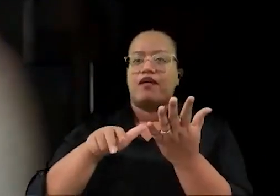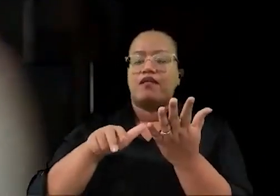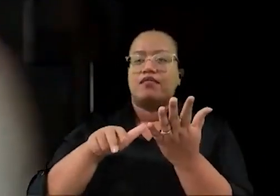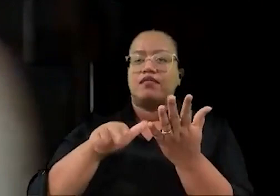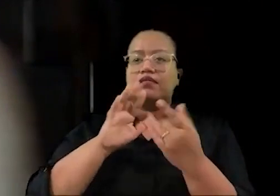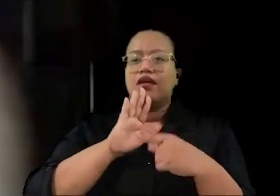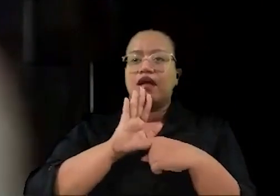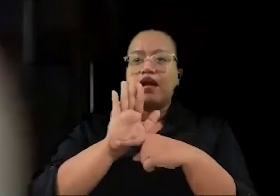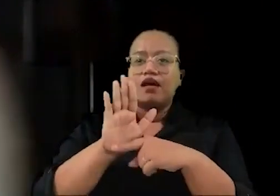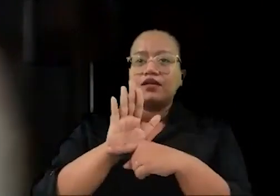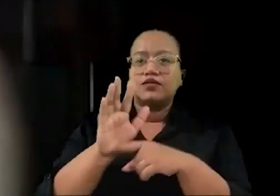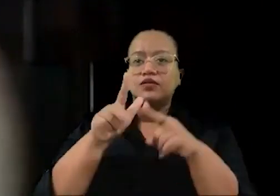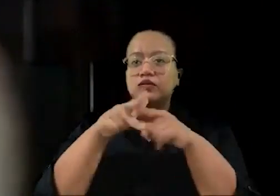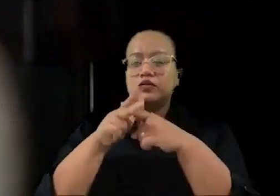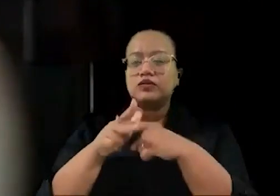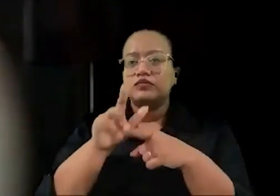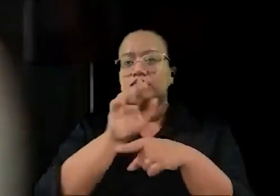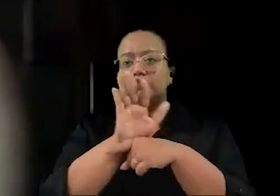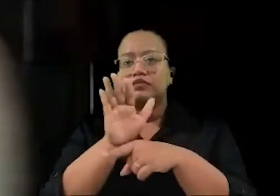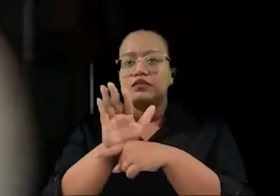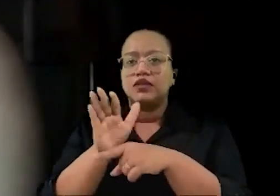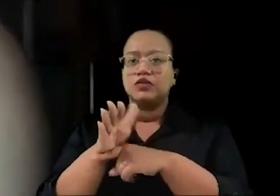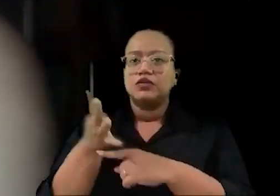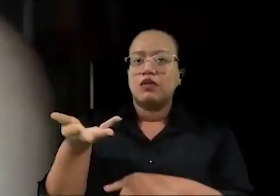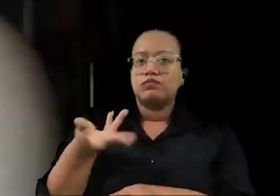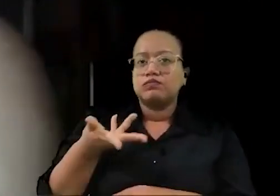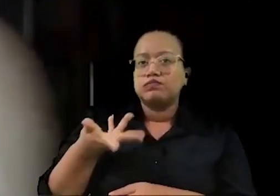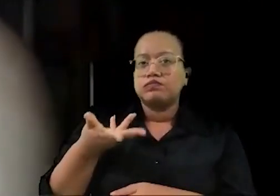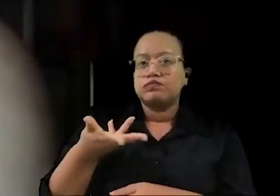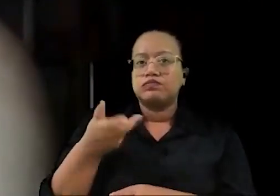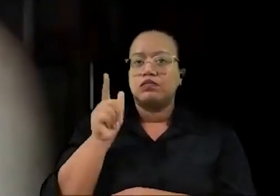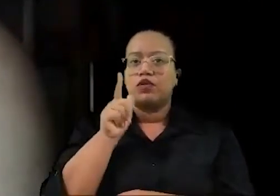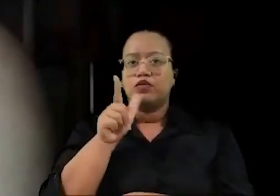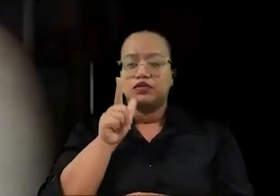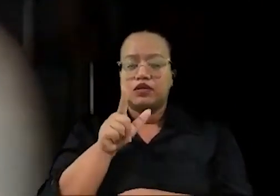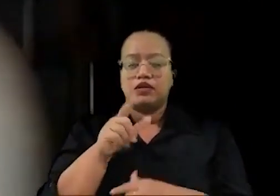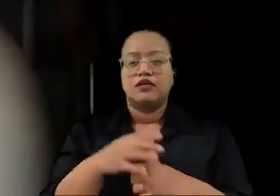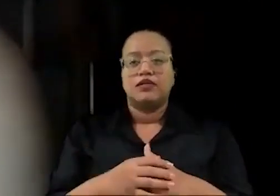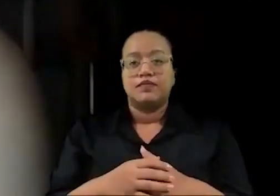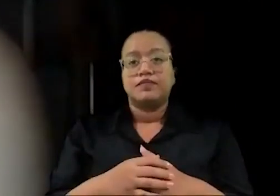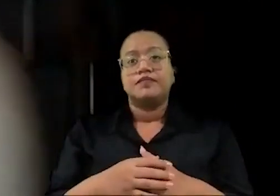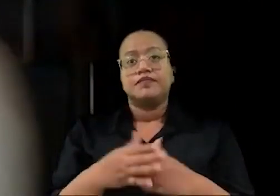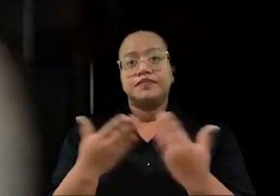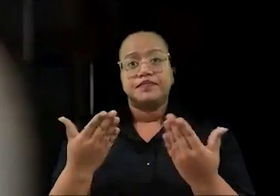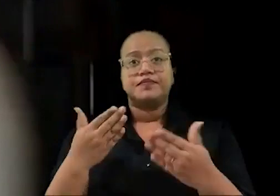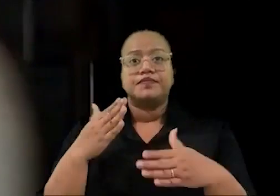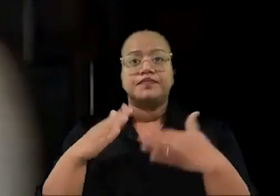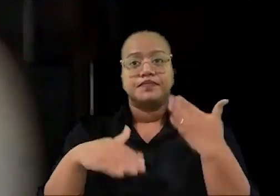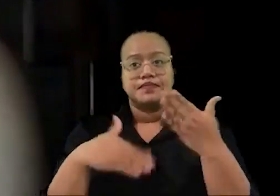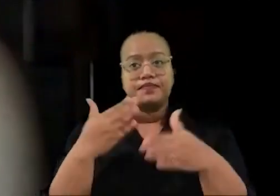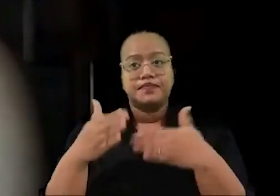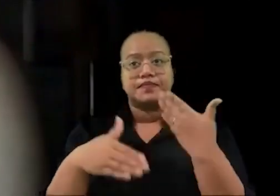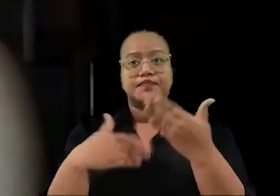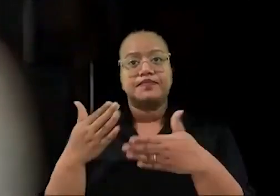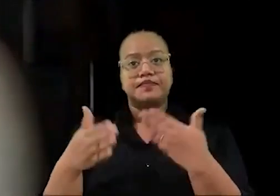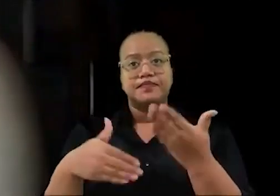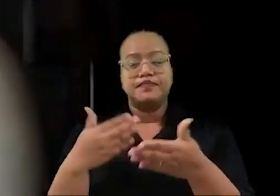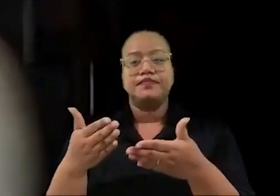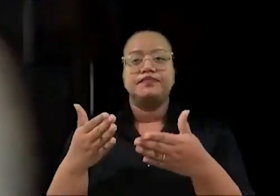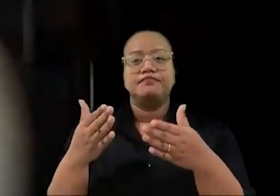em termos de celeridade e que se perdeu num momento que migrou para o